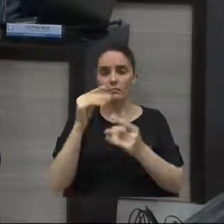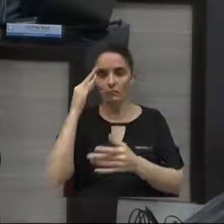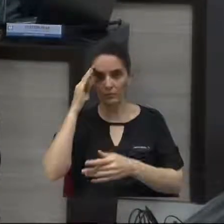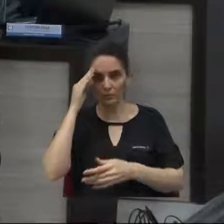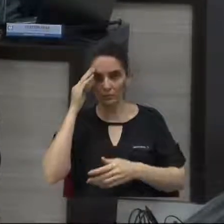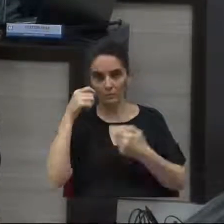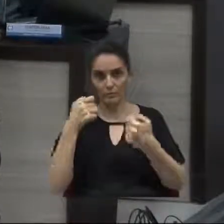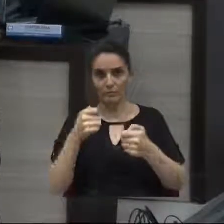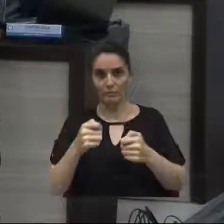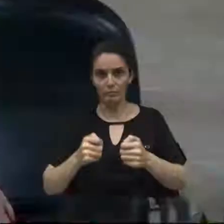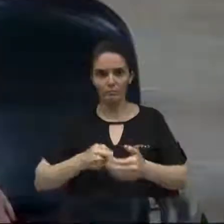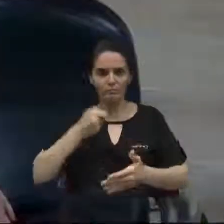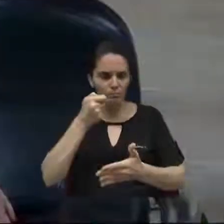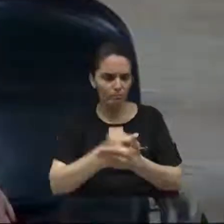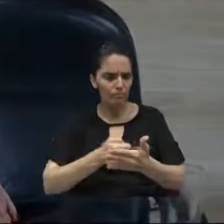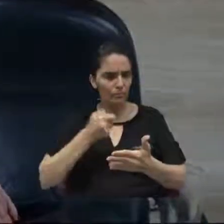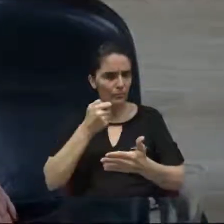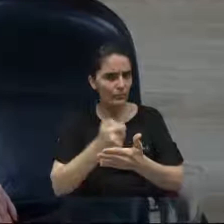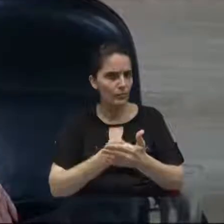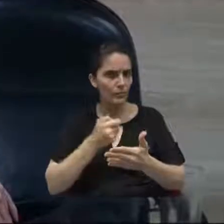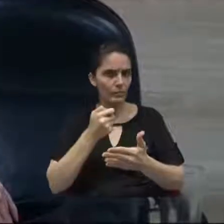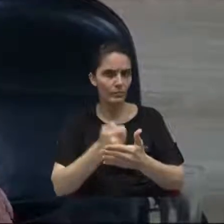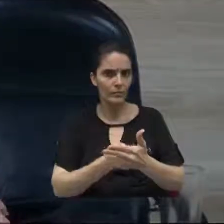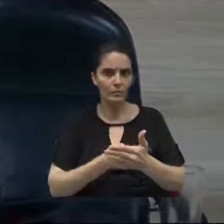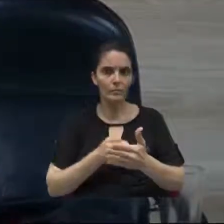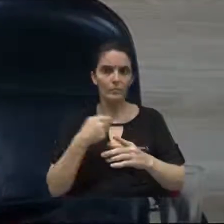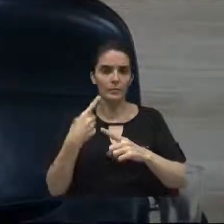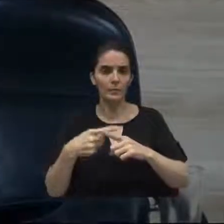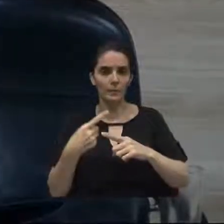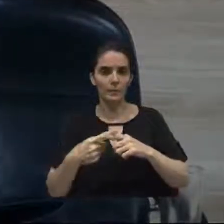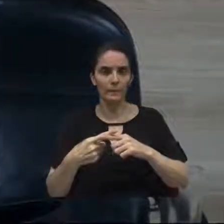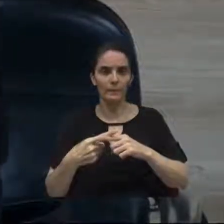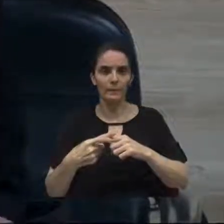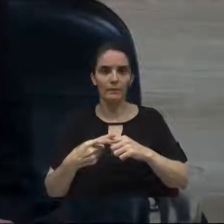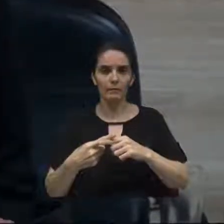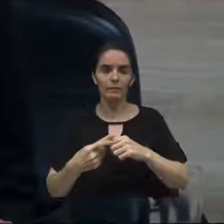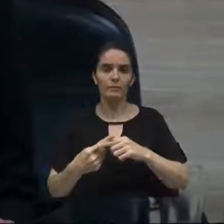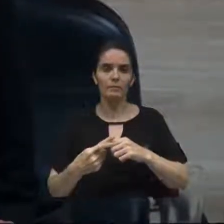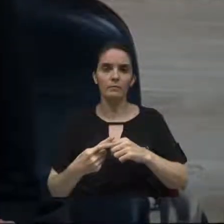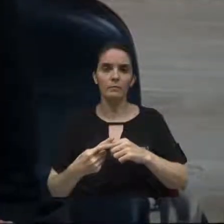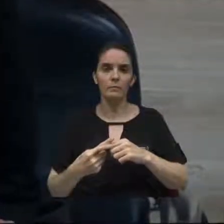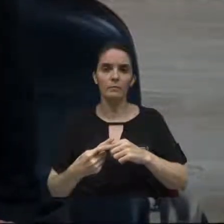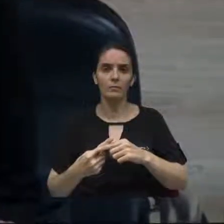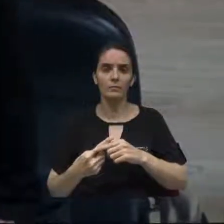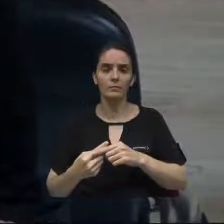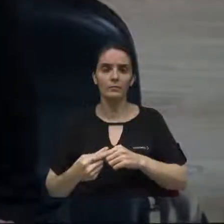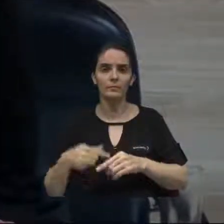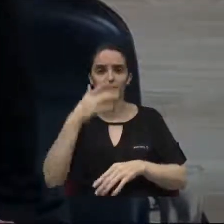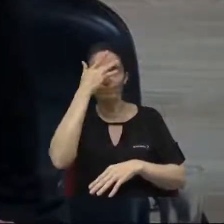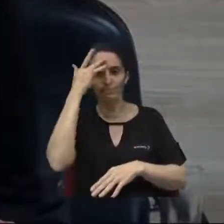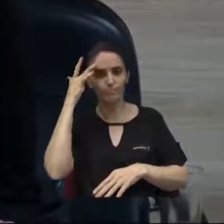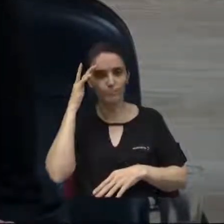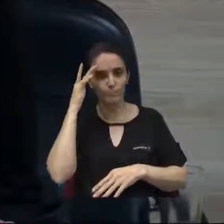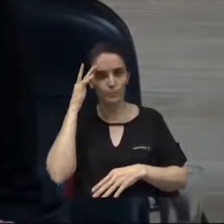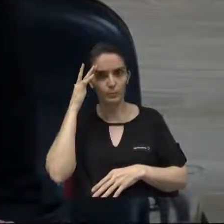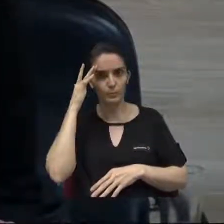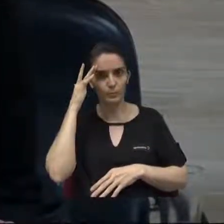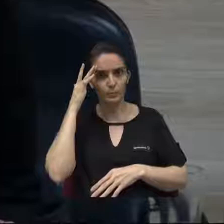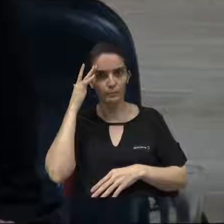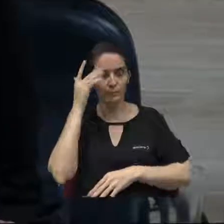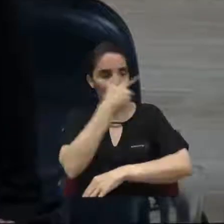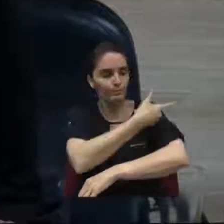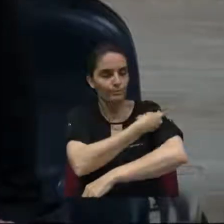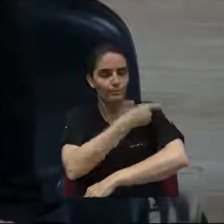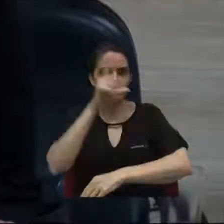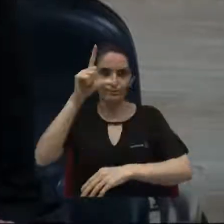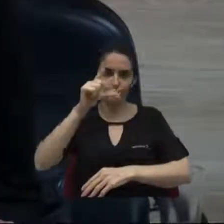precisamos lutar contra a taxa que vem caindo de vacinação em nosso município, em nosso